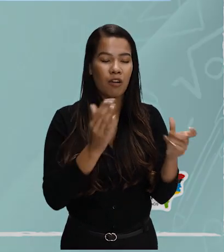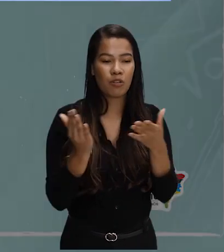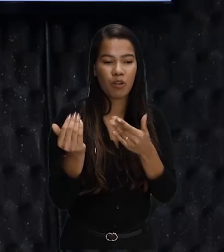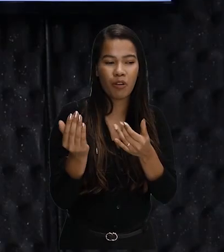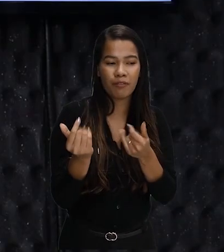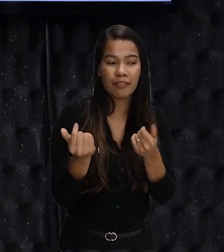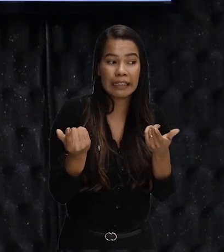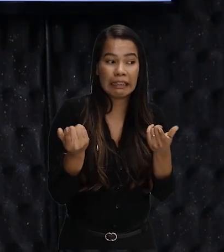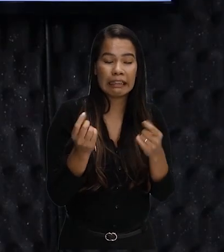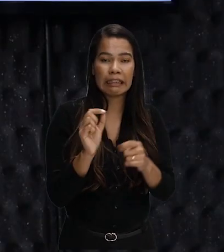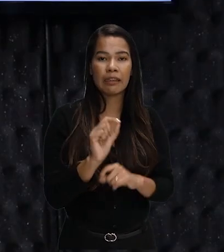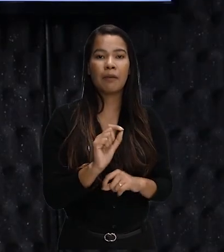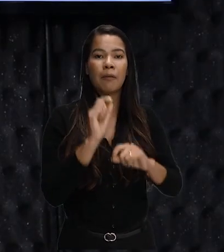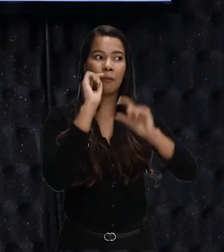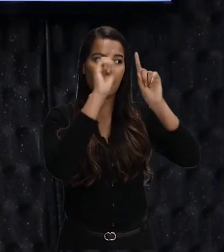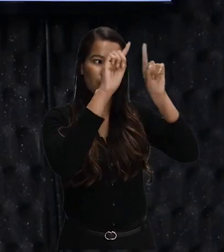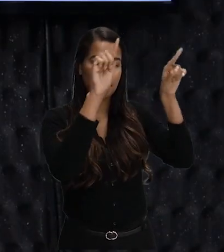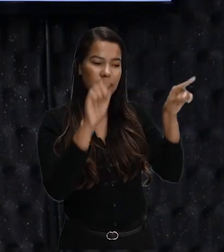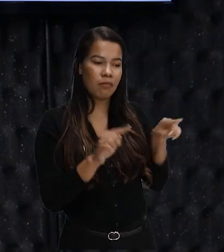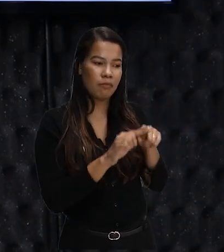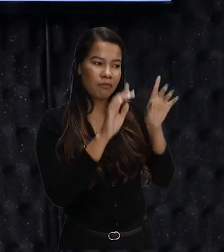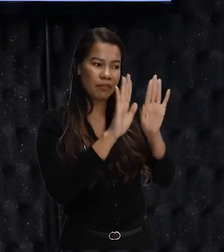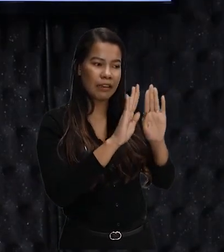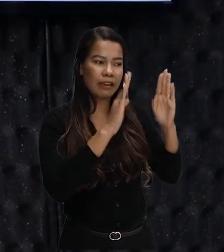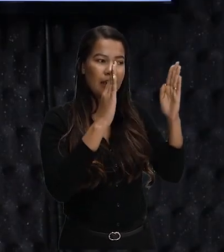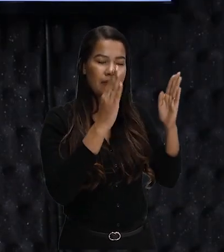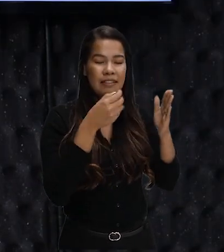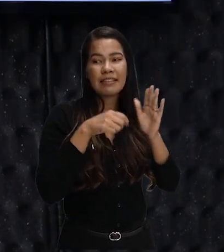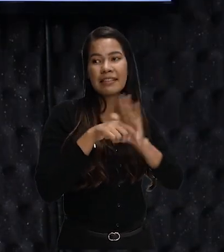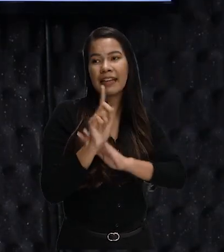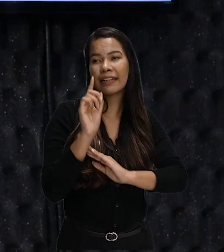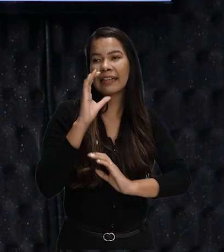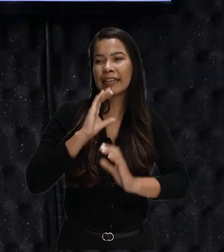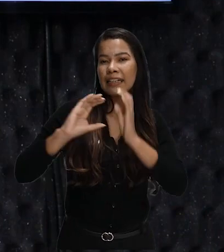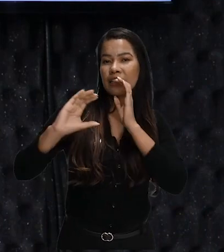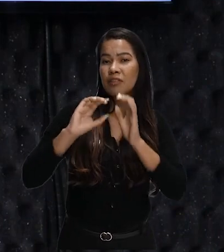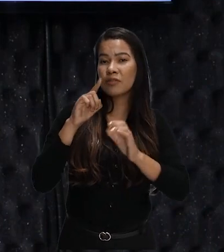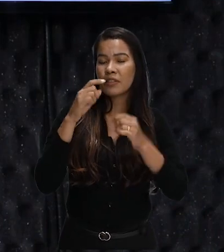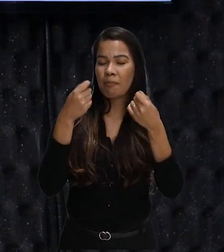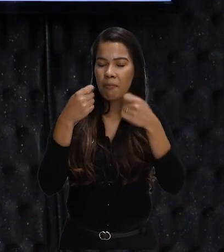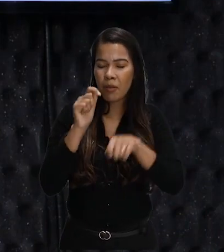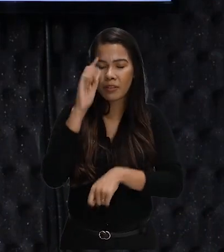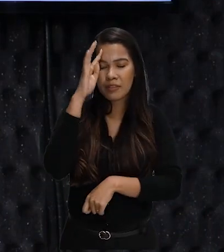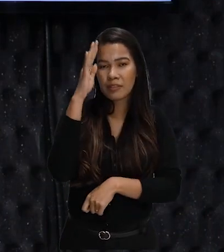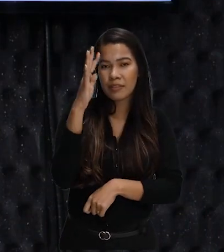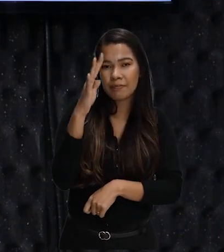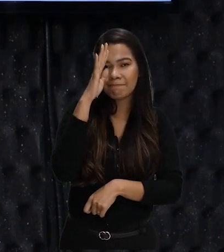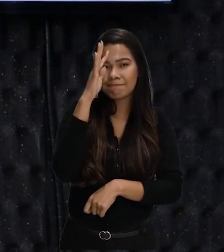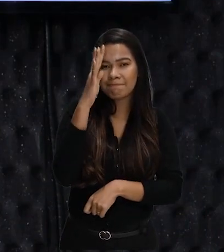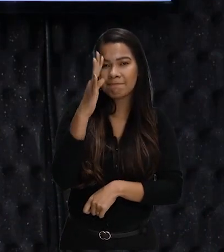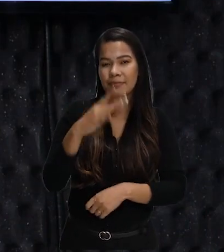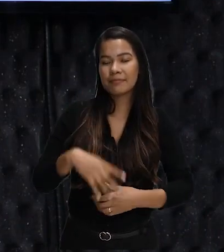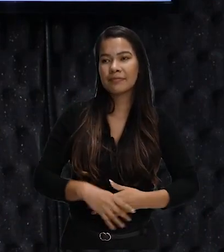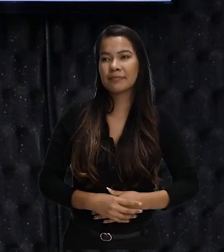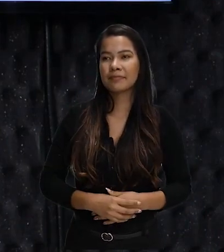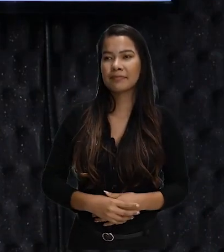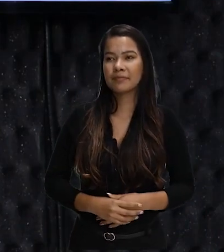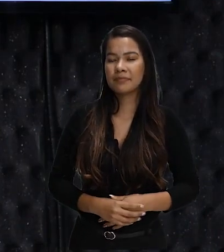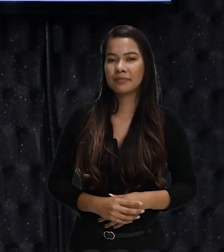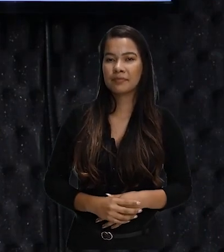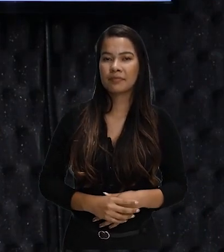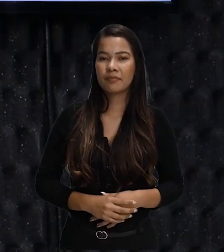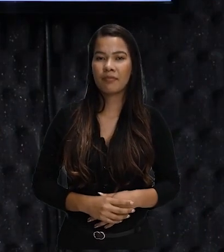provavelmente ficaria numa janela, e ele saía cantando. É uma cena que dá para você, pelo menos eu consigo fazer essa cena na minha